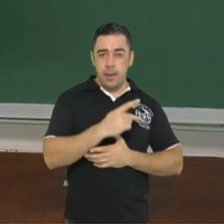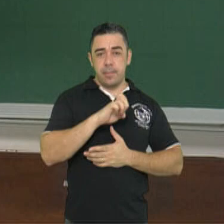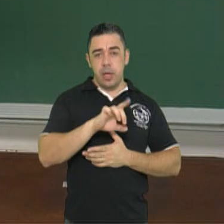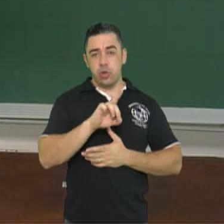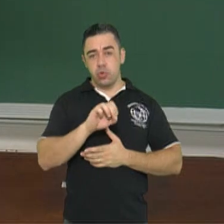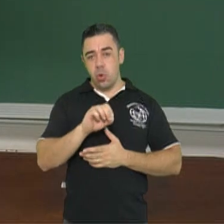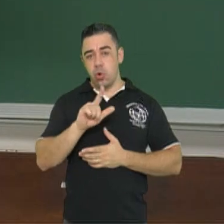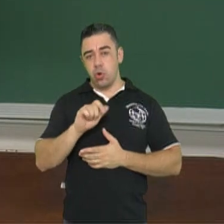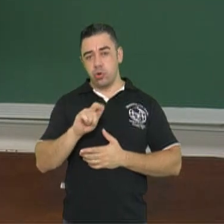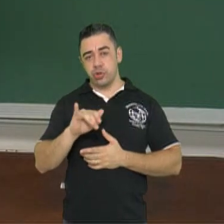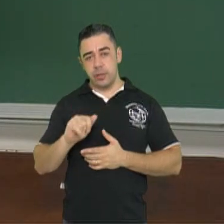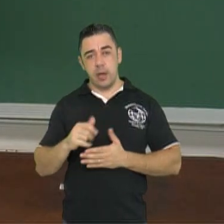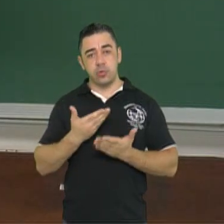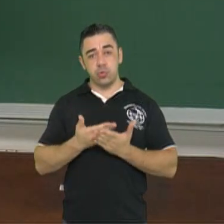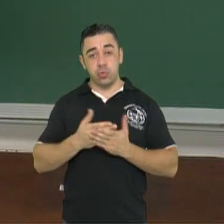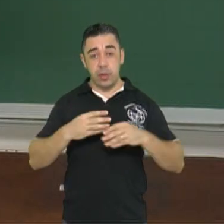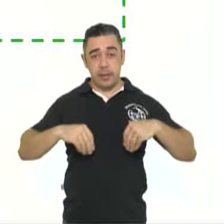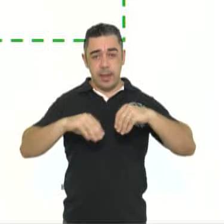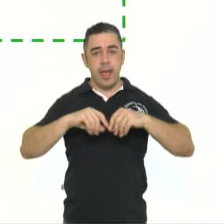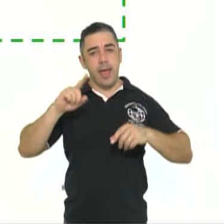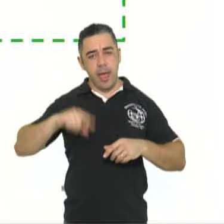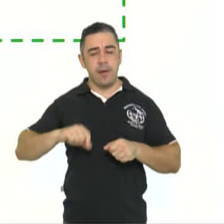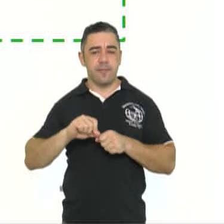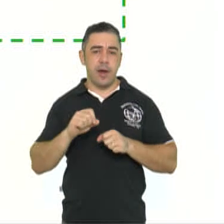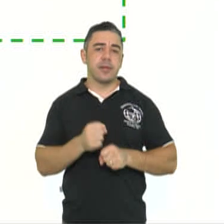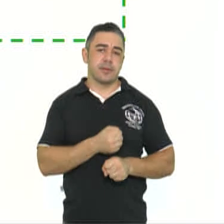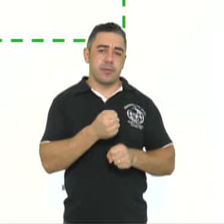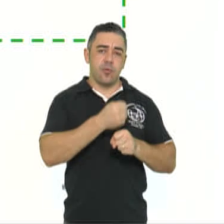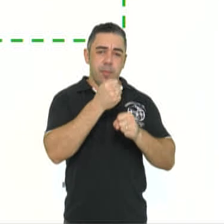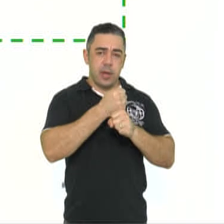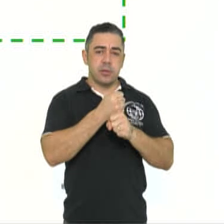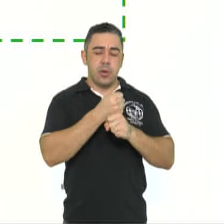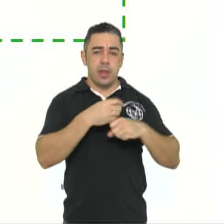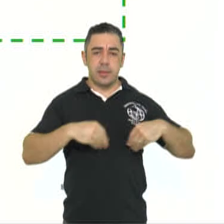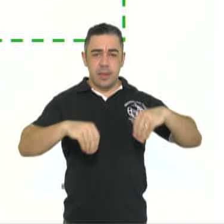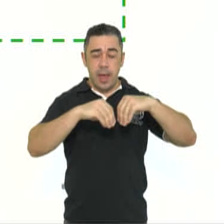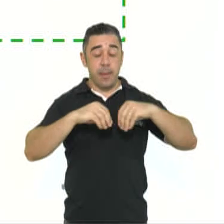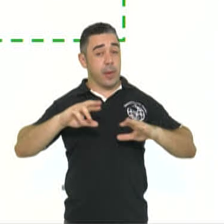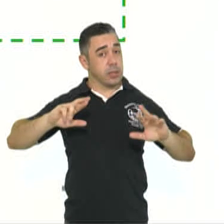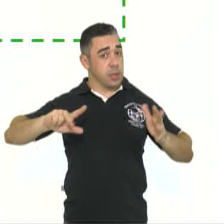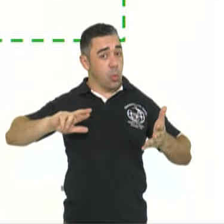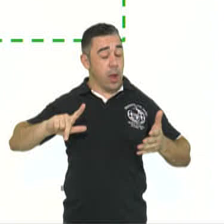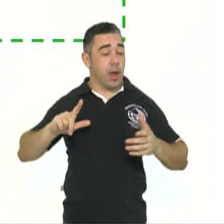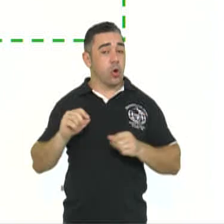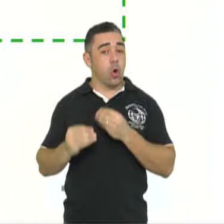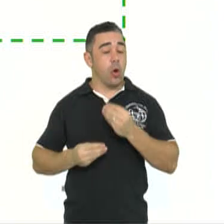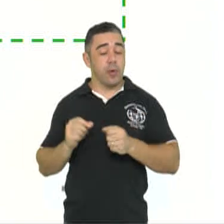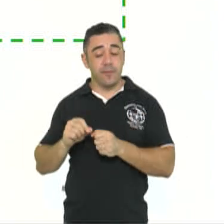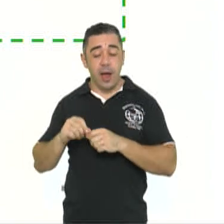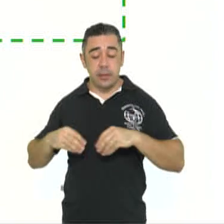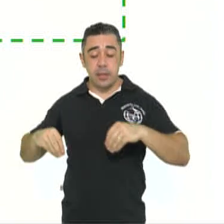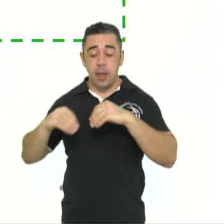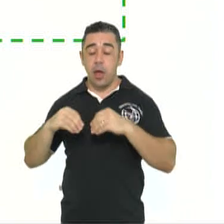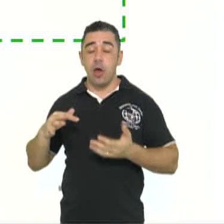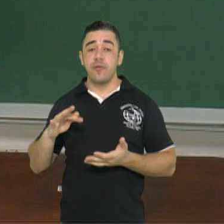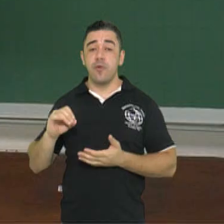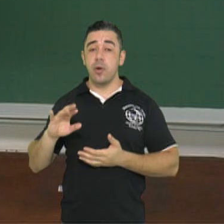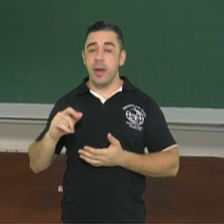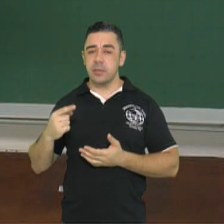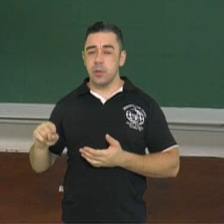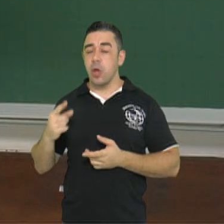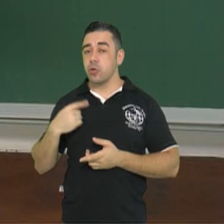dos solos, pedogênese é o processo de formação de solo. Mas aqui eu não estou falando da formação do solo, eu estou querendo saber como é que é o nome do processo